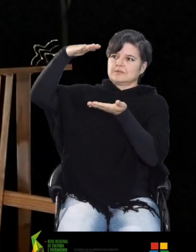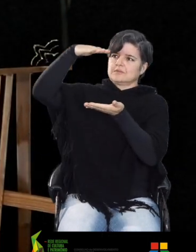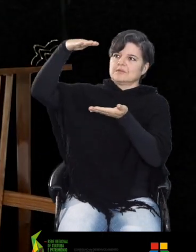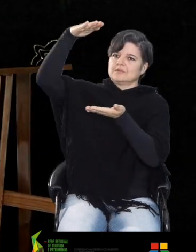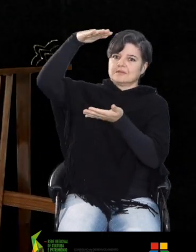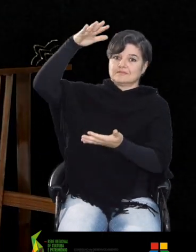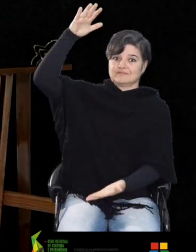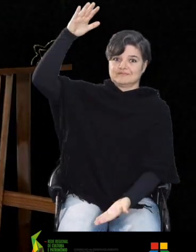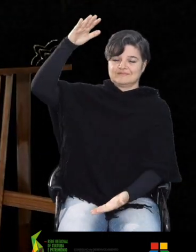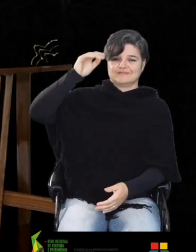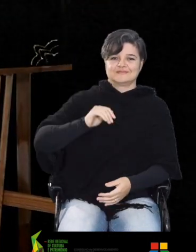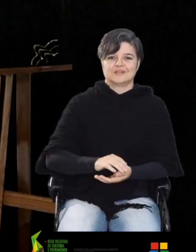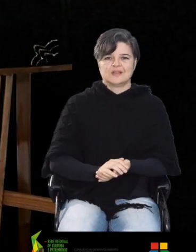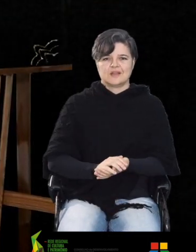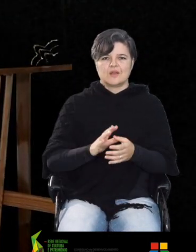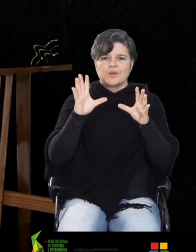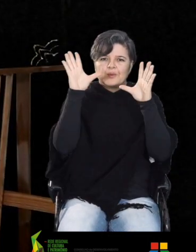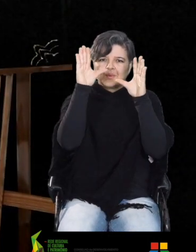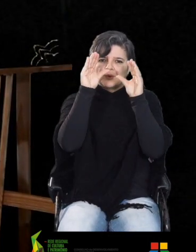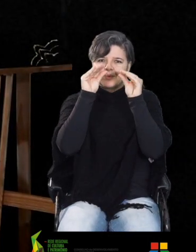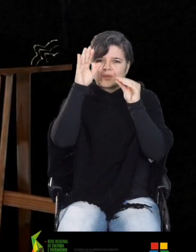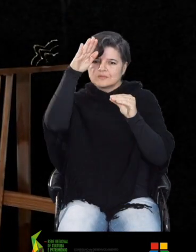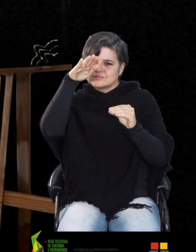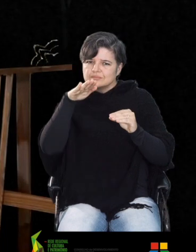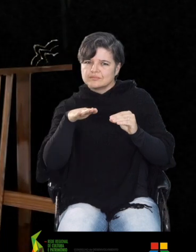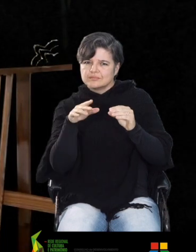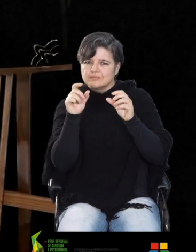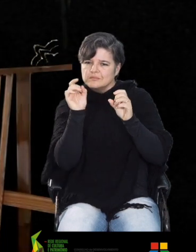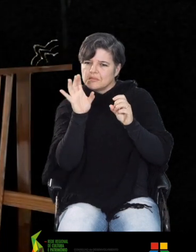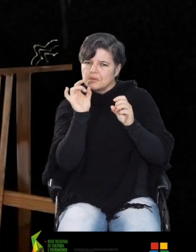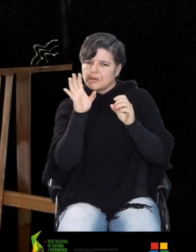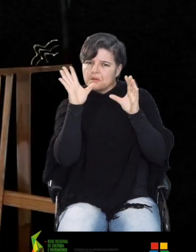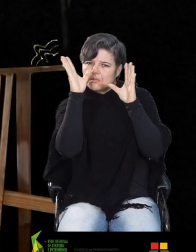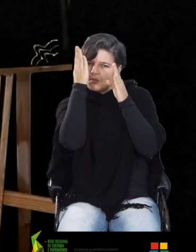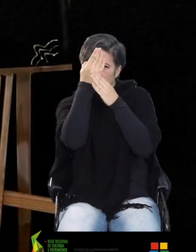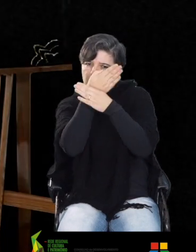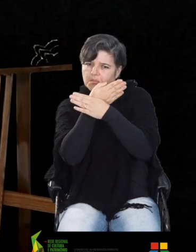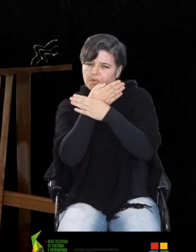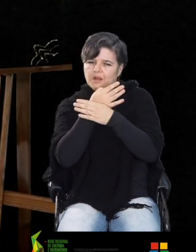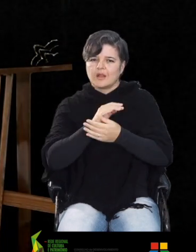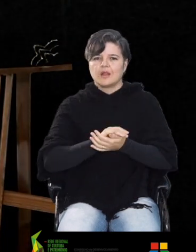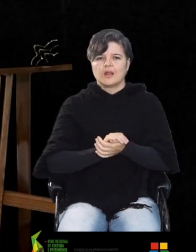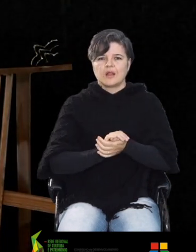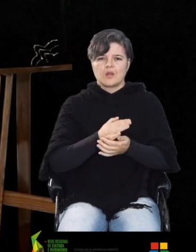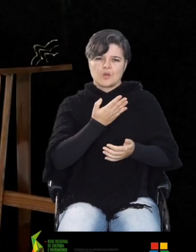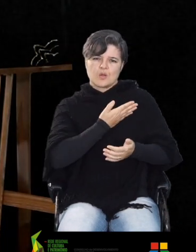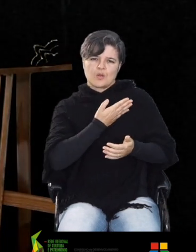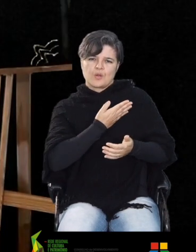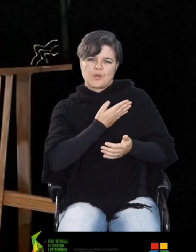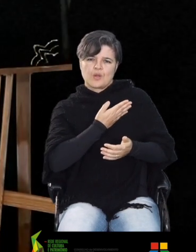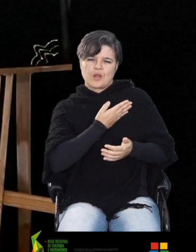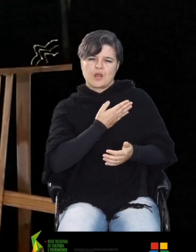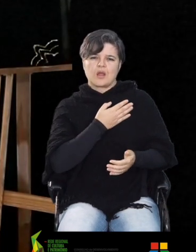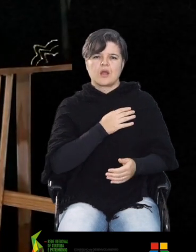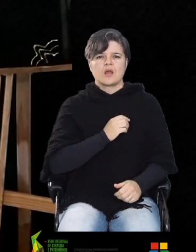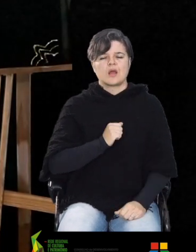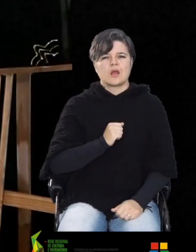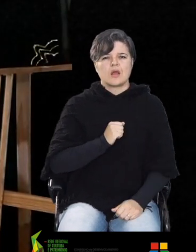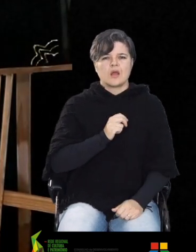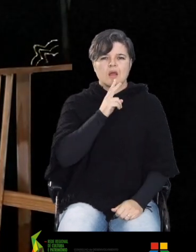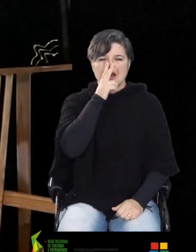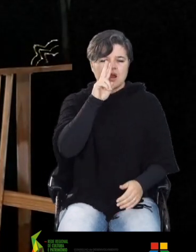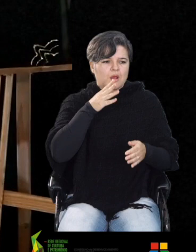um pouco a lucy o jogo podia-se ver os amigos foram entrando